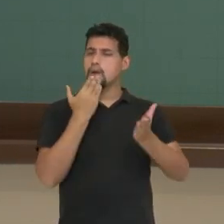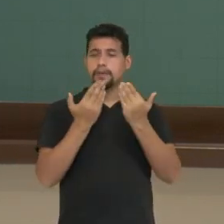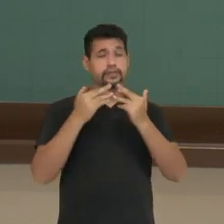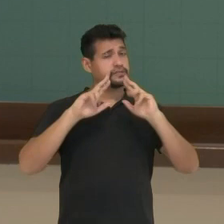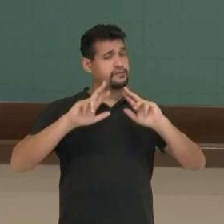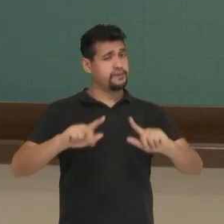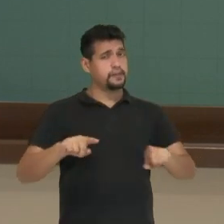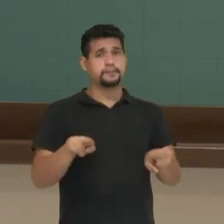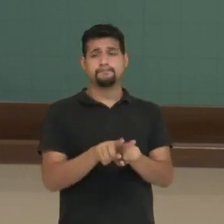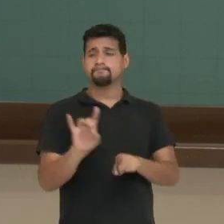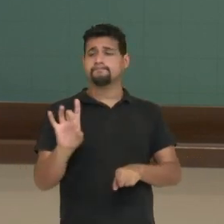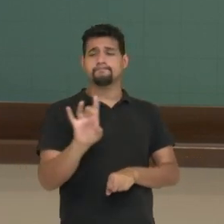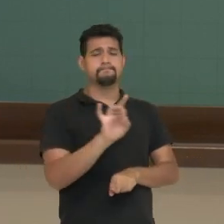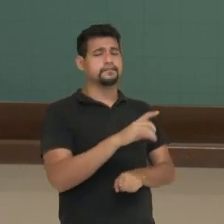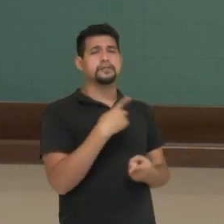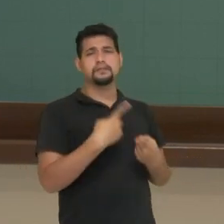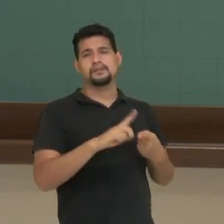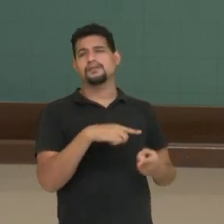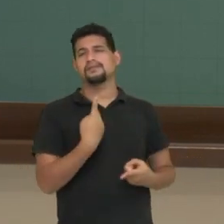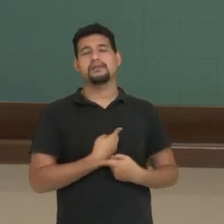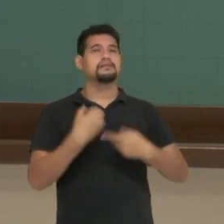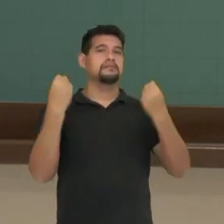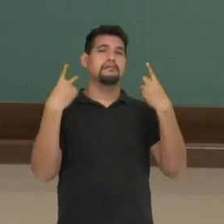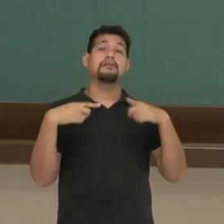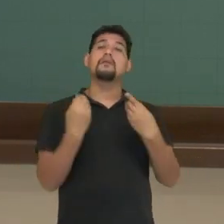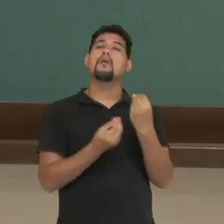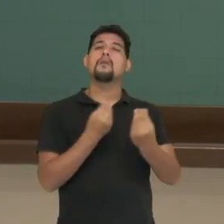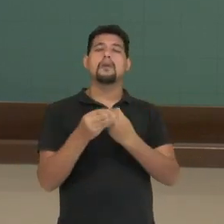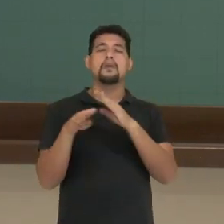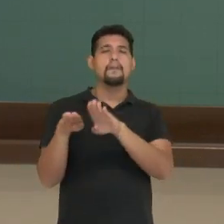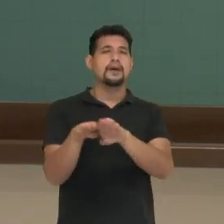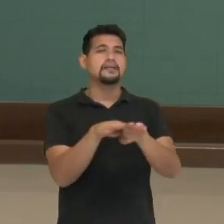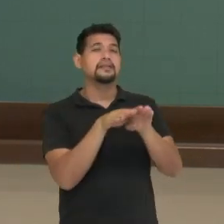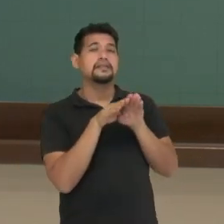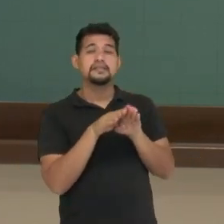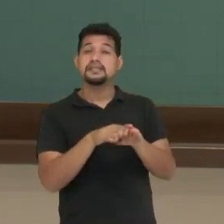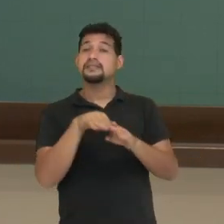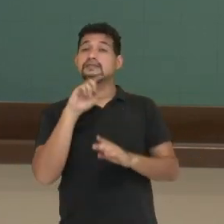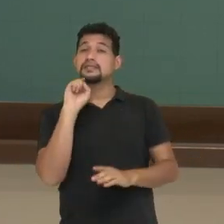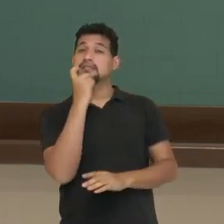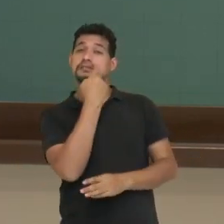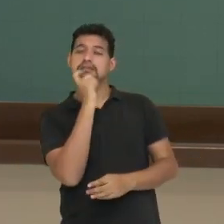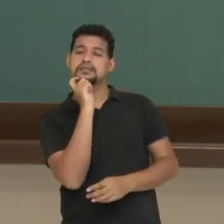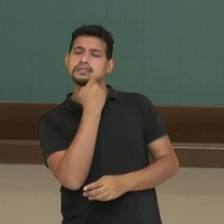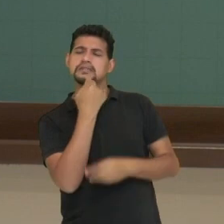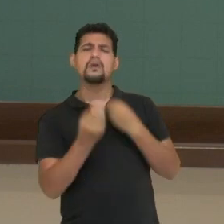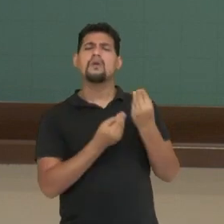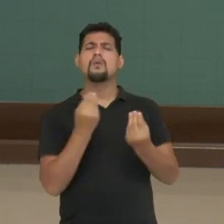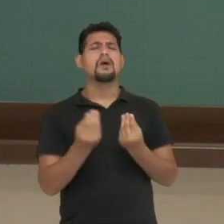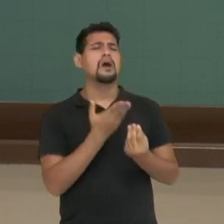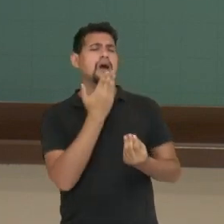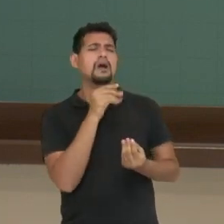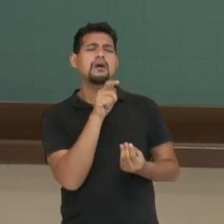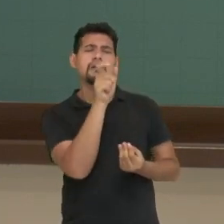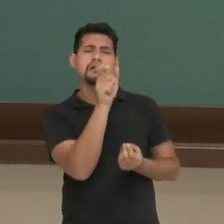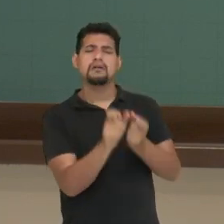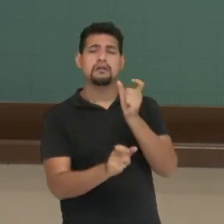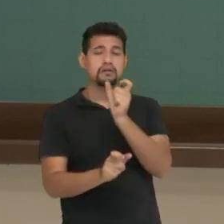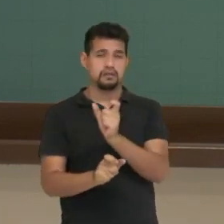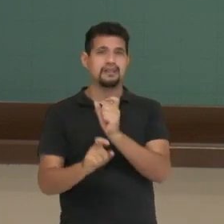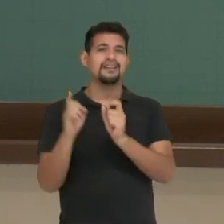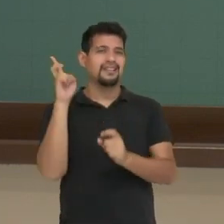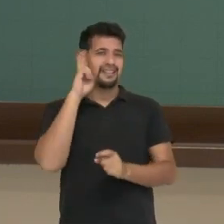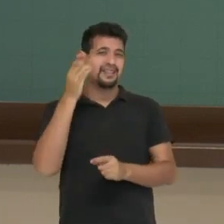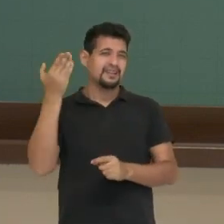alimentação, justamente. A gente vai falar sobre o padrão de dentição, que vai determinar que tipo de alimento. Lá, quando foi